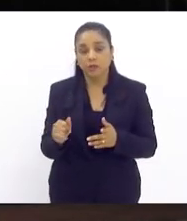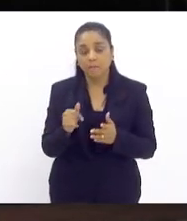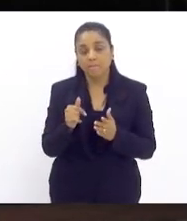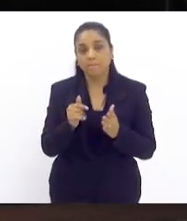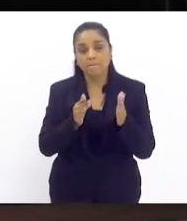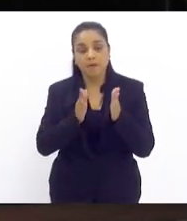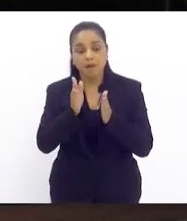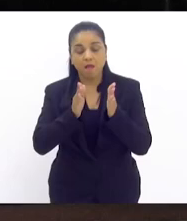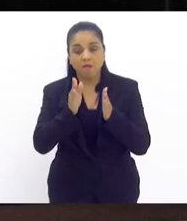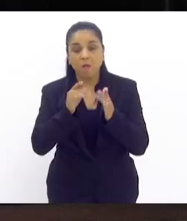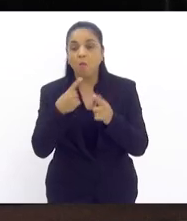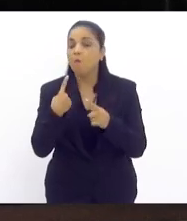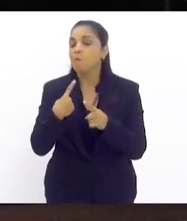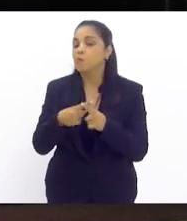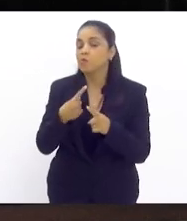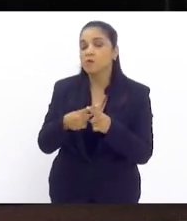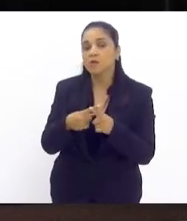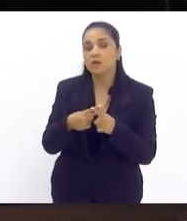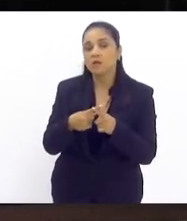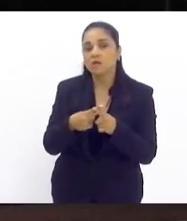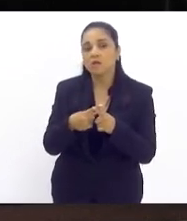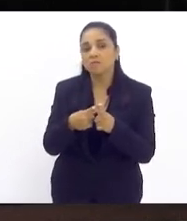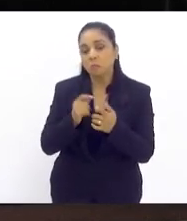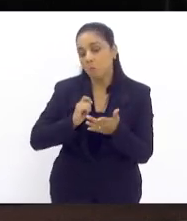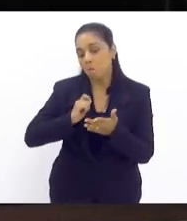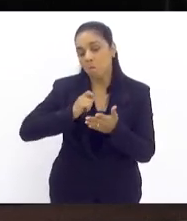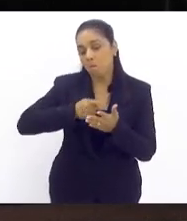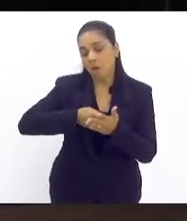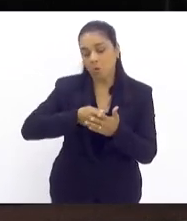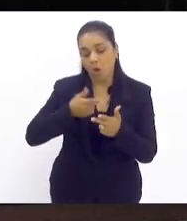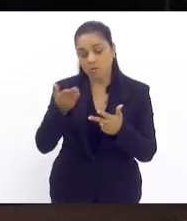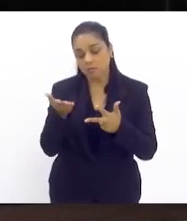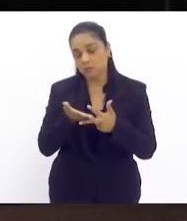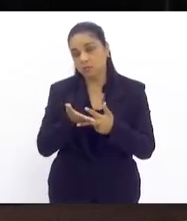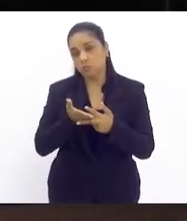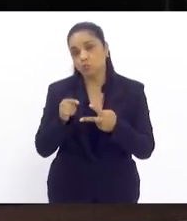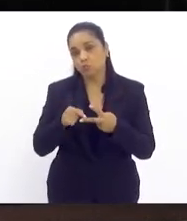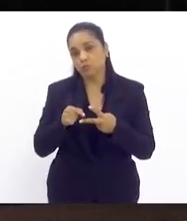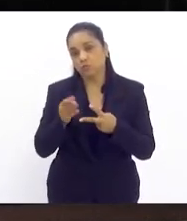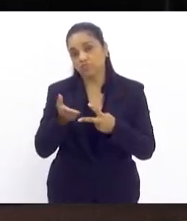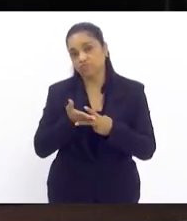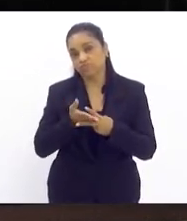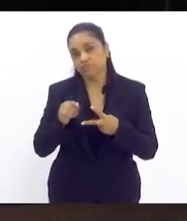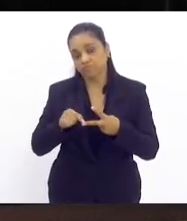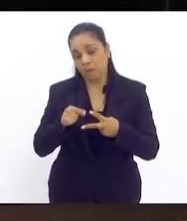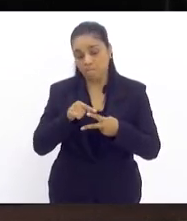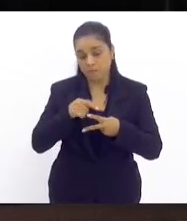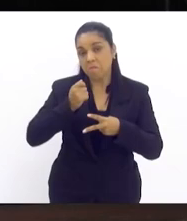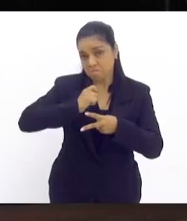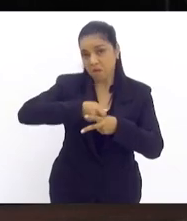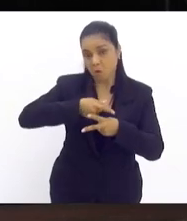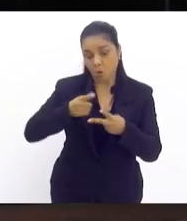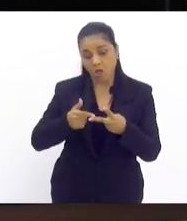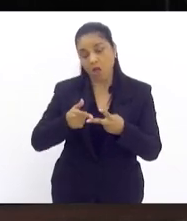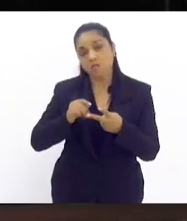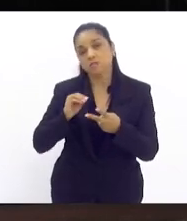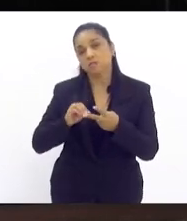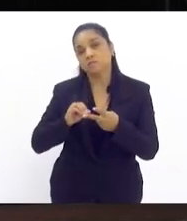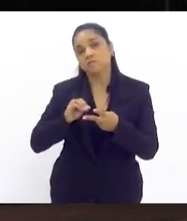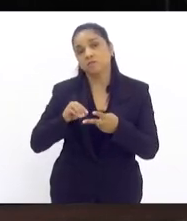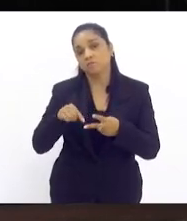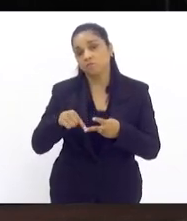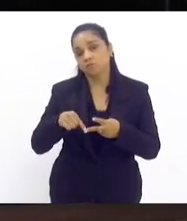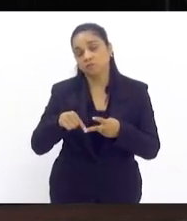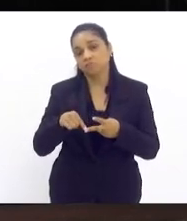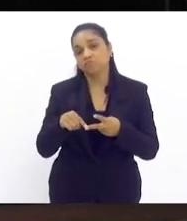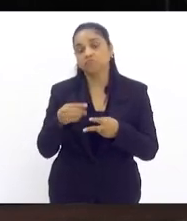não pagou a segunda parcela e quais são, né, qual é o procedimento que ele pretende adotar para